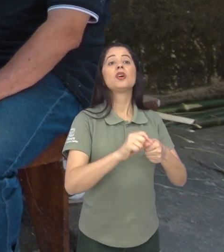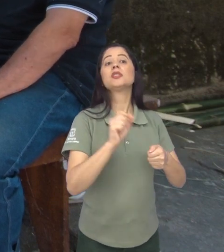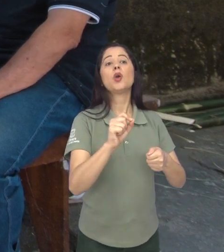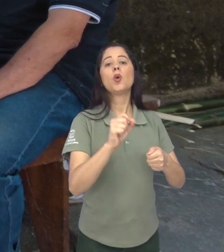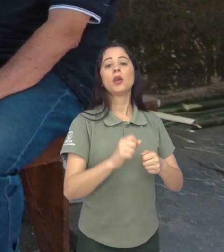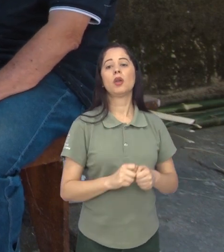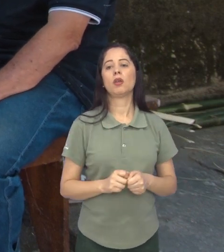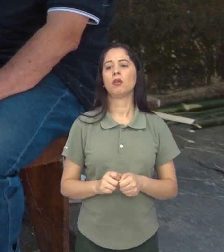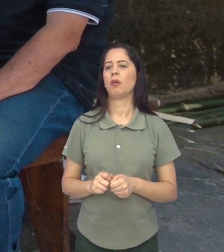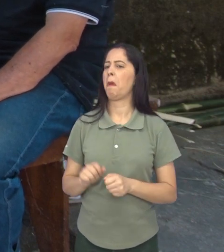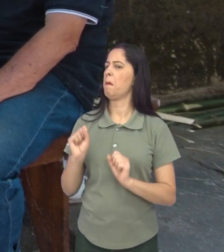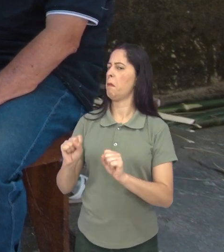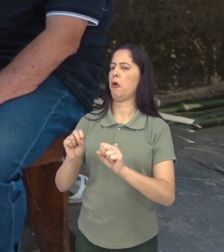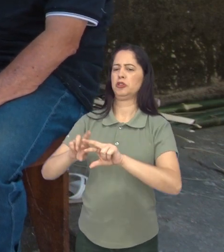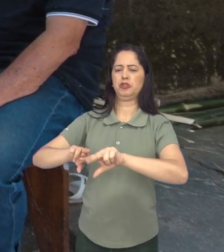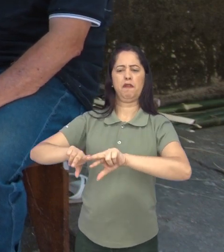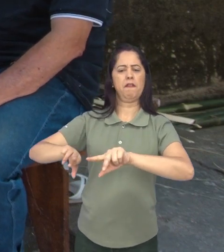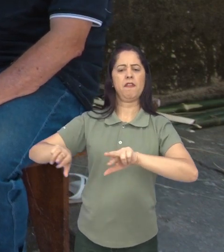consegue produzir?